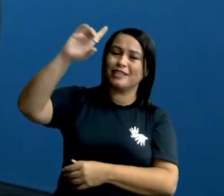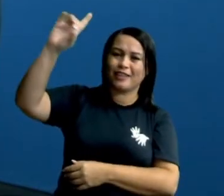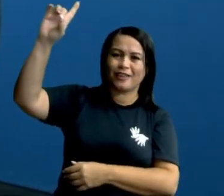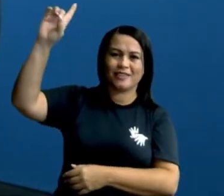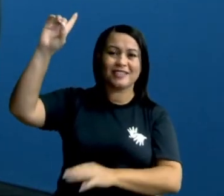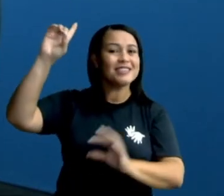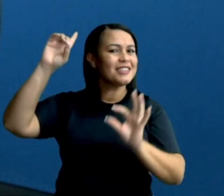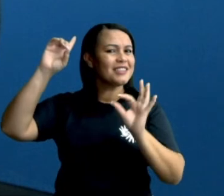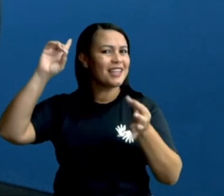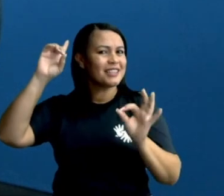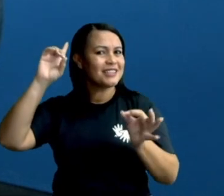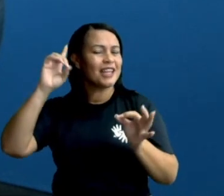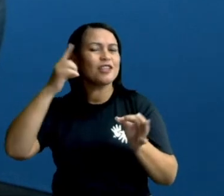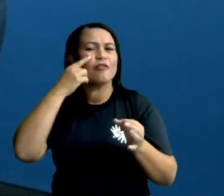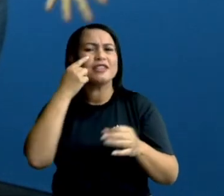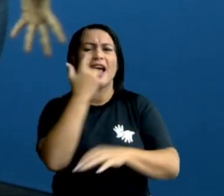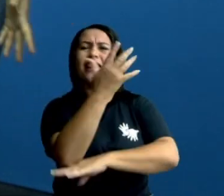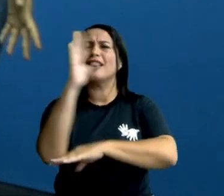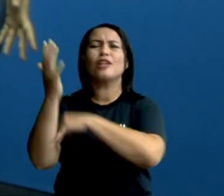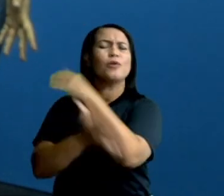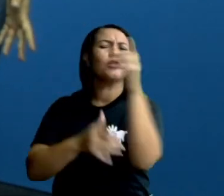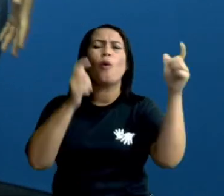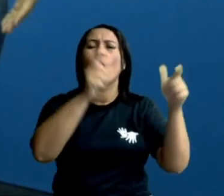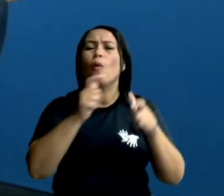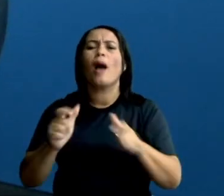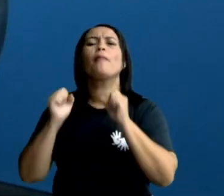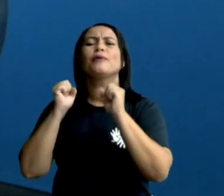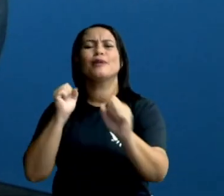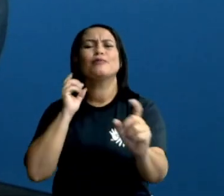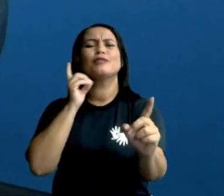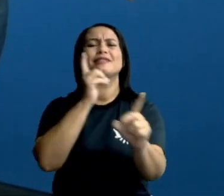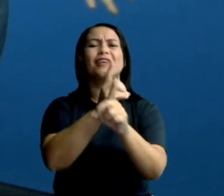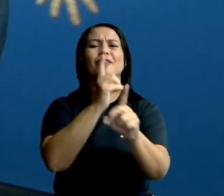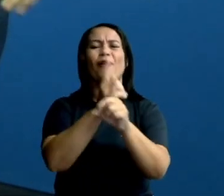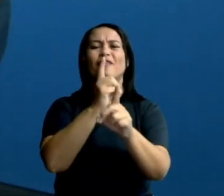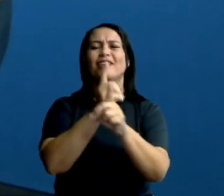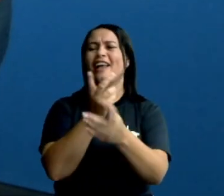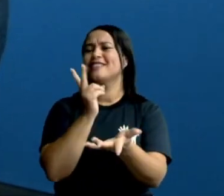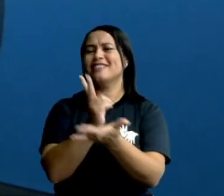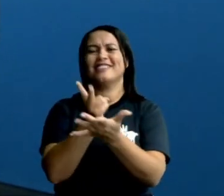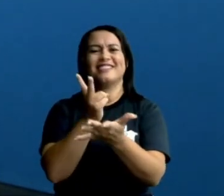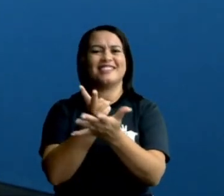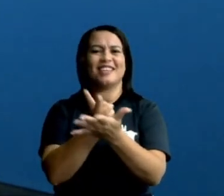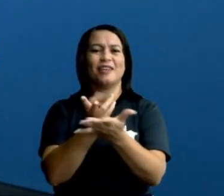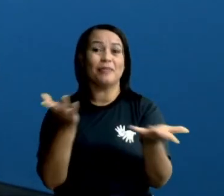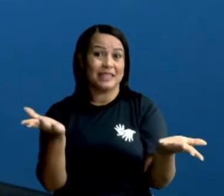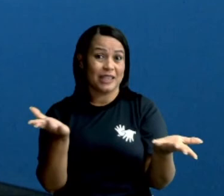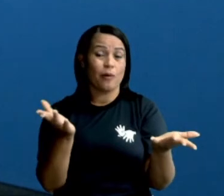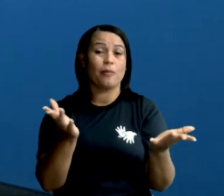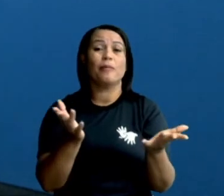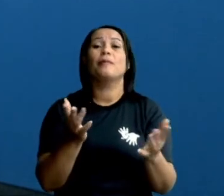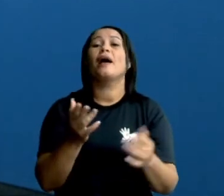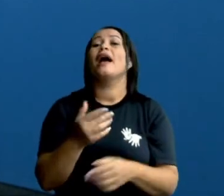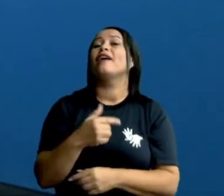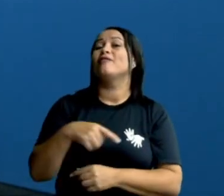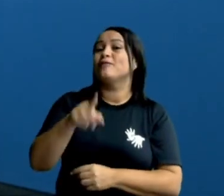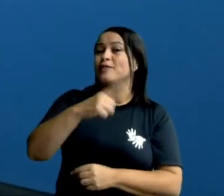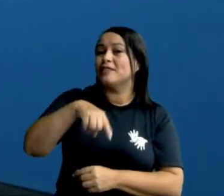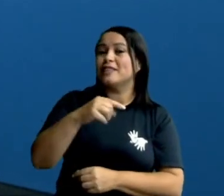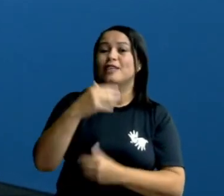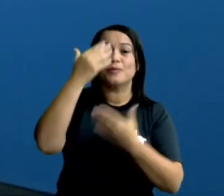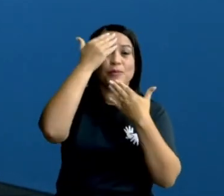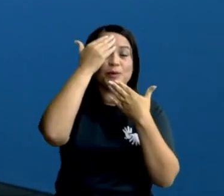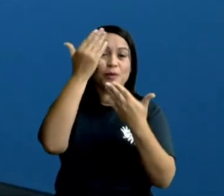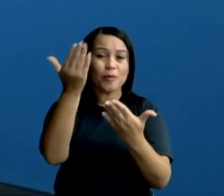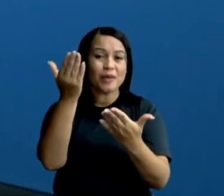tá certo? Então, em todo lugar podemos encontrá-las, em todo ser podemos encontrá-la. Então, meninos, muito